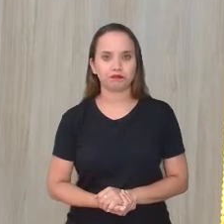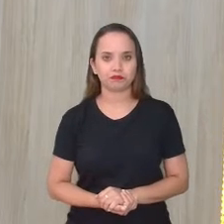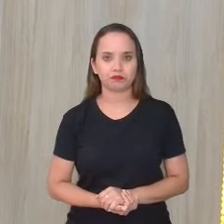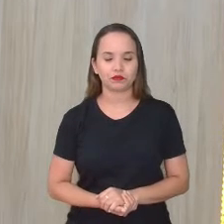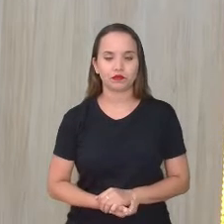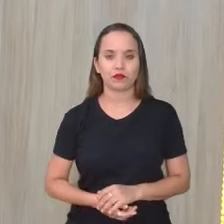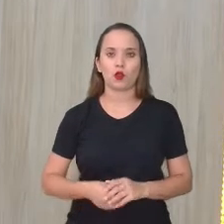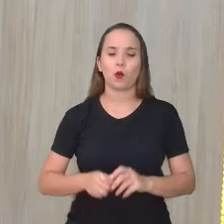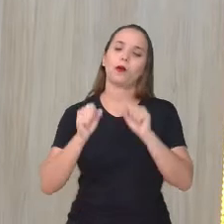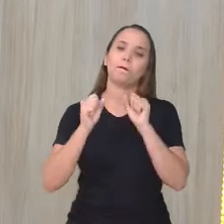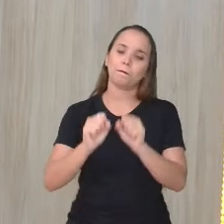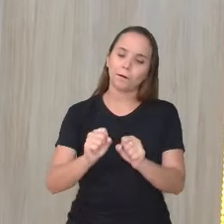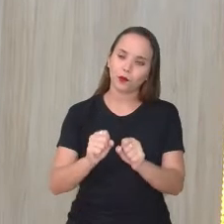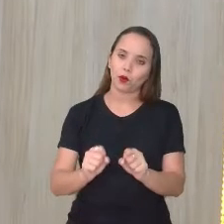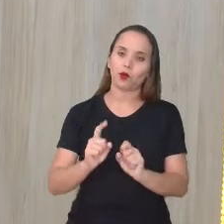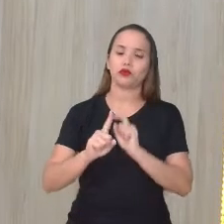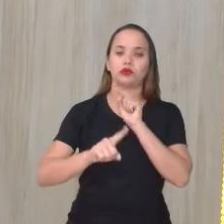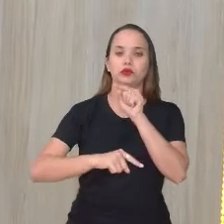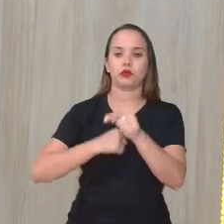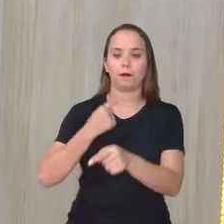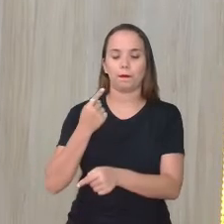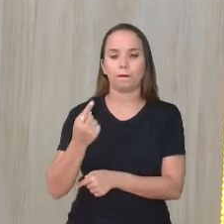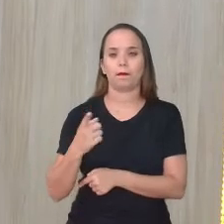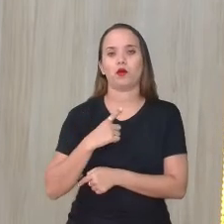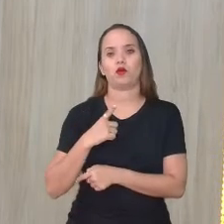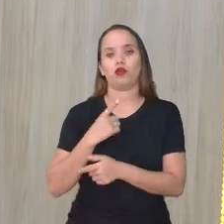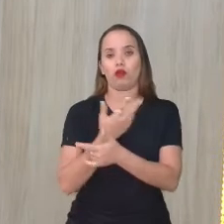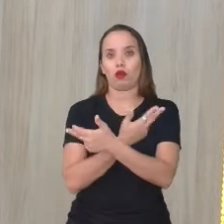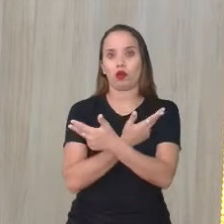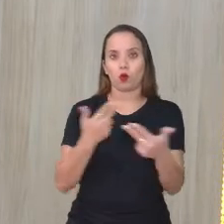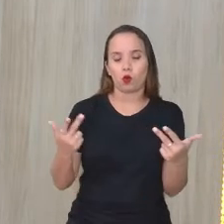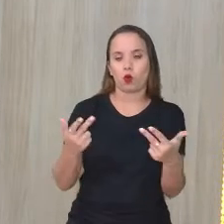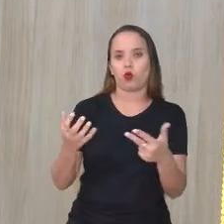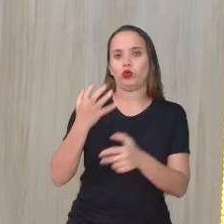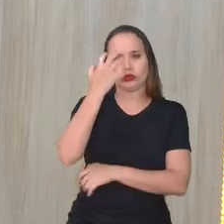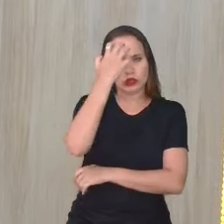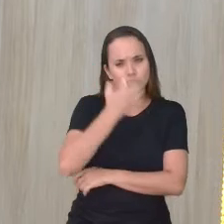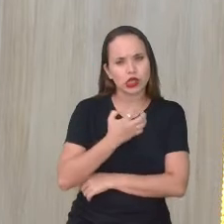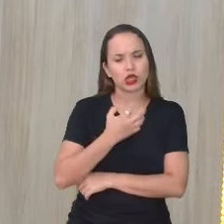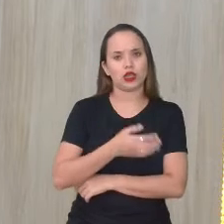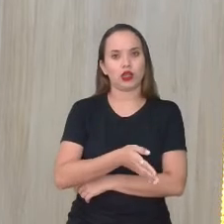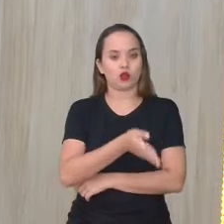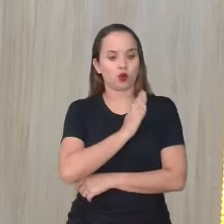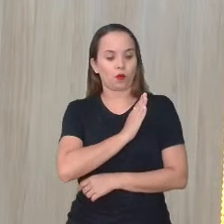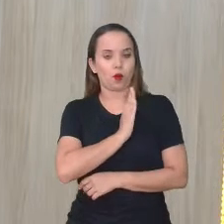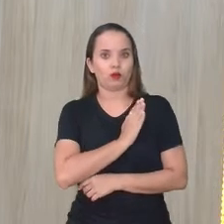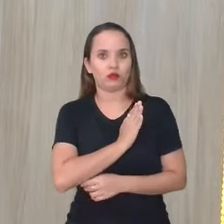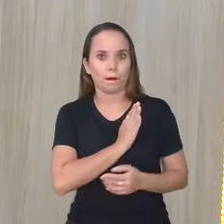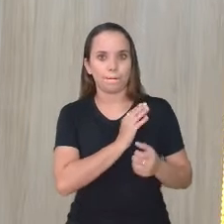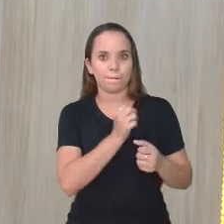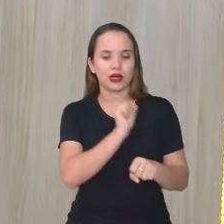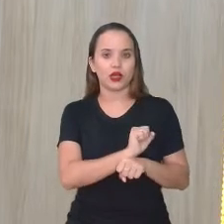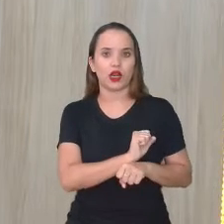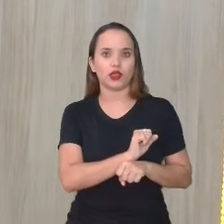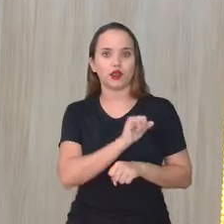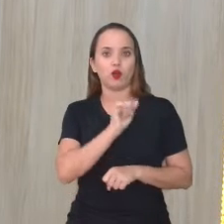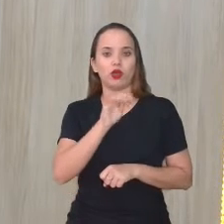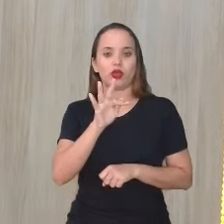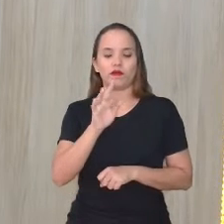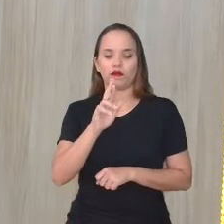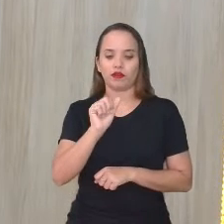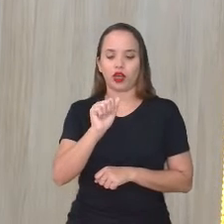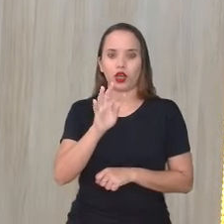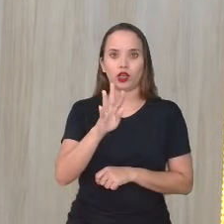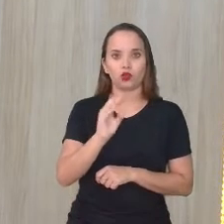Pode vir a cometer a coisas muito sérias, como infarto, um AVC, que é conhecido como derrame,